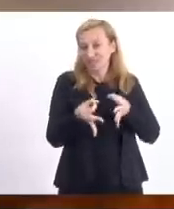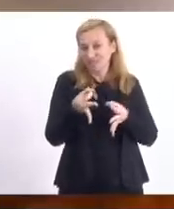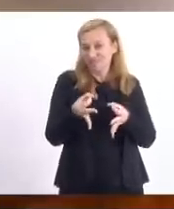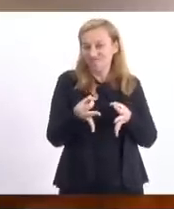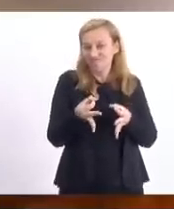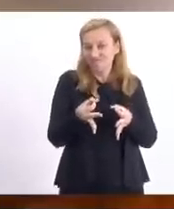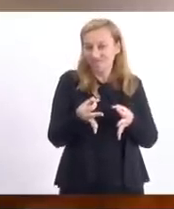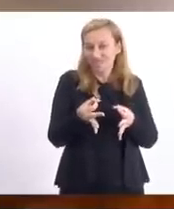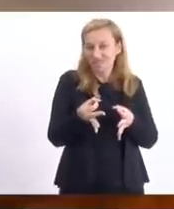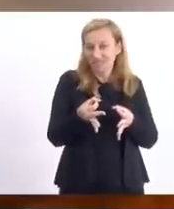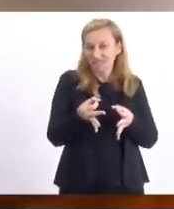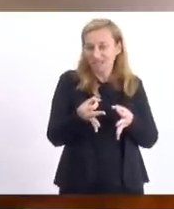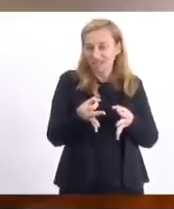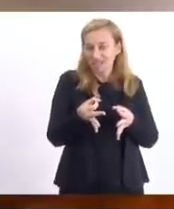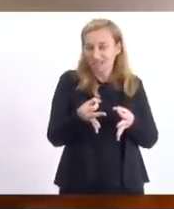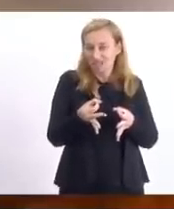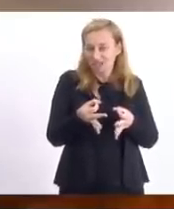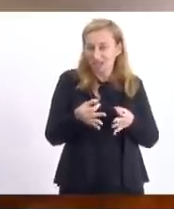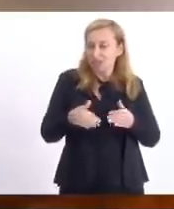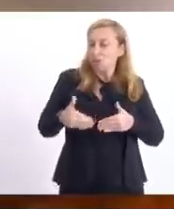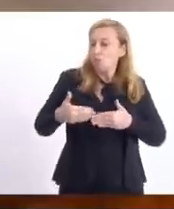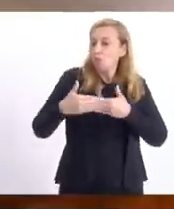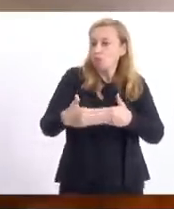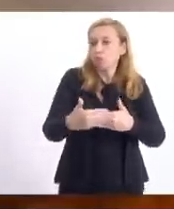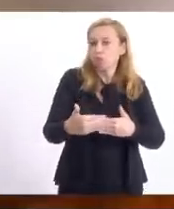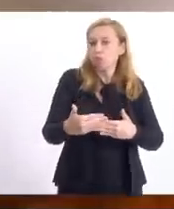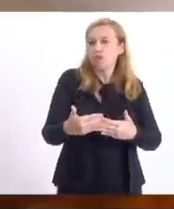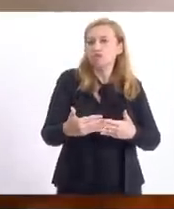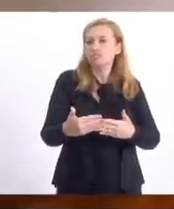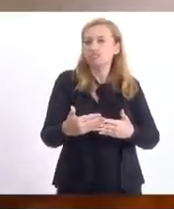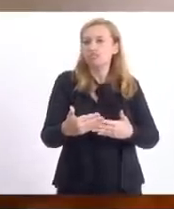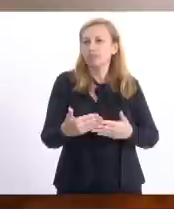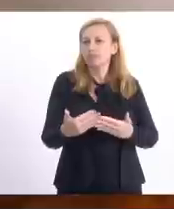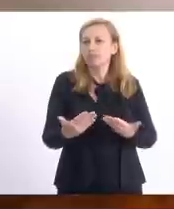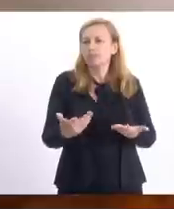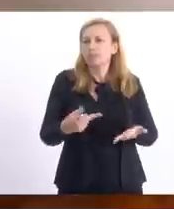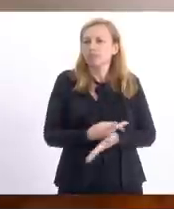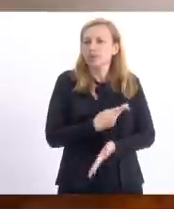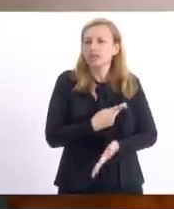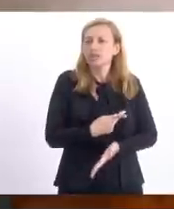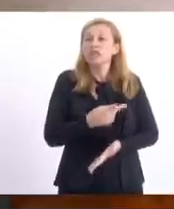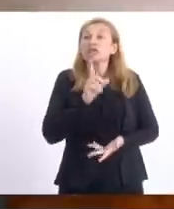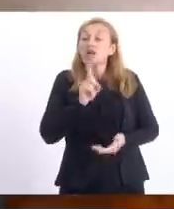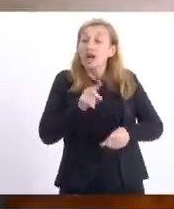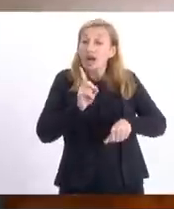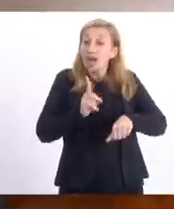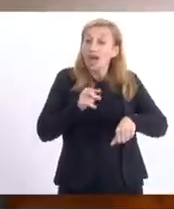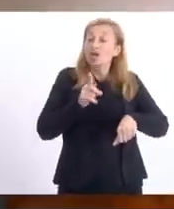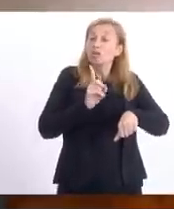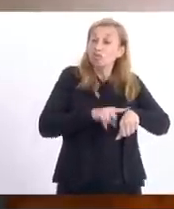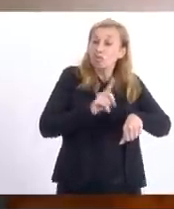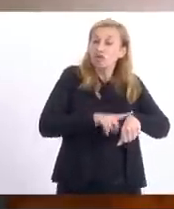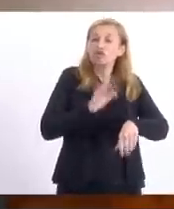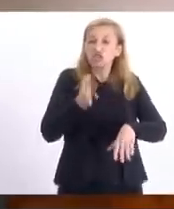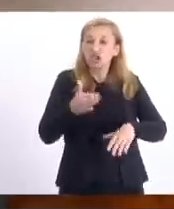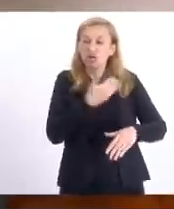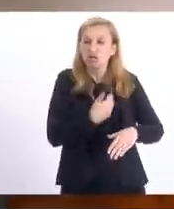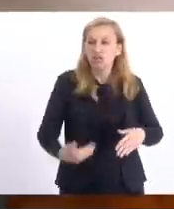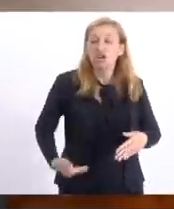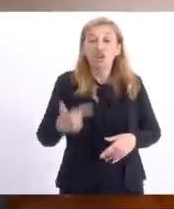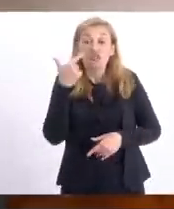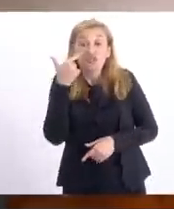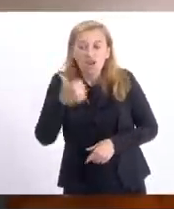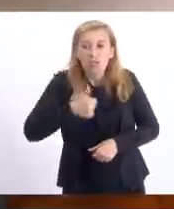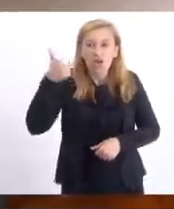criado, mas no decorrer dos anos que sucederam. Então é a hora, já que nós temos um governador, tentar